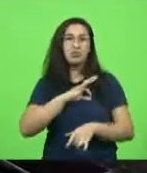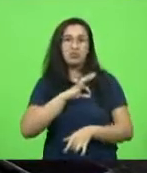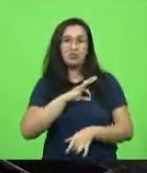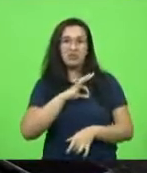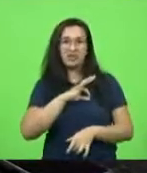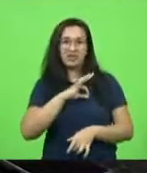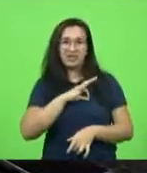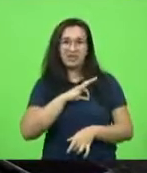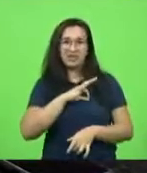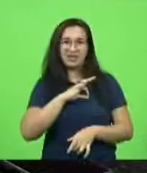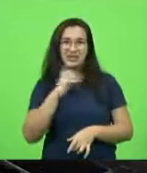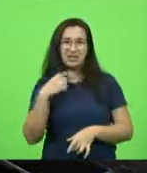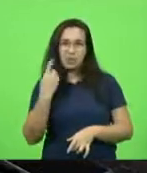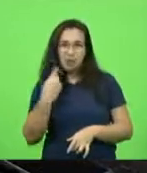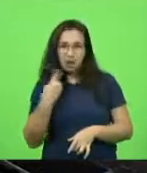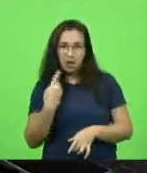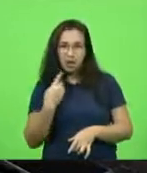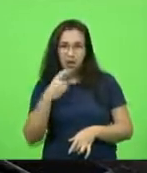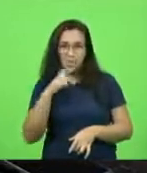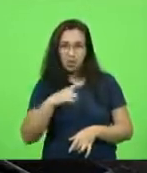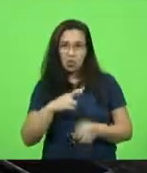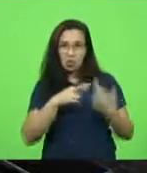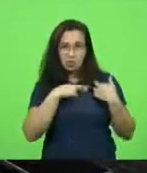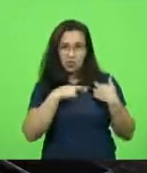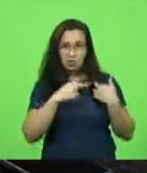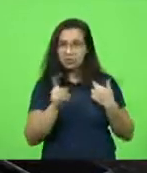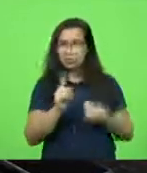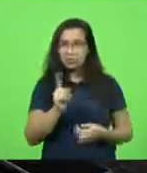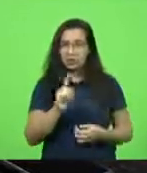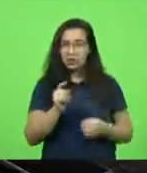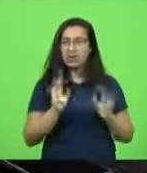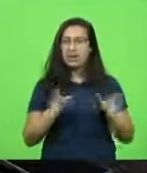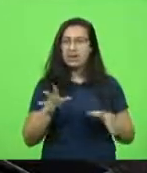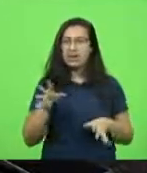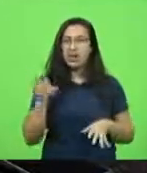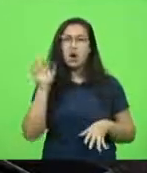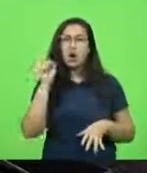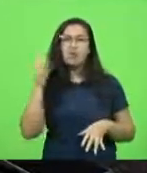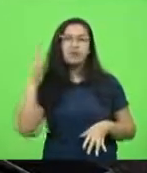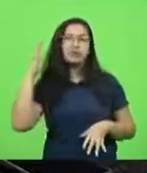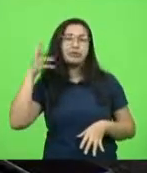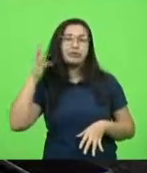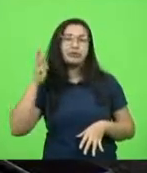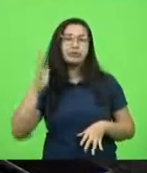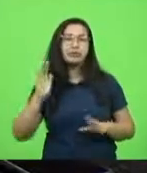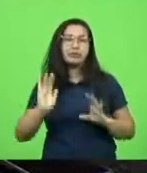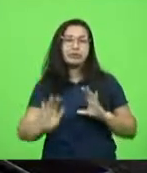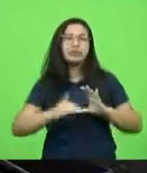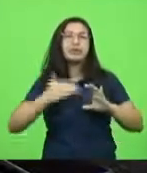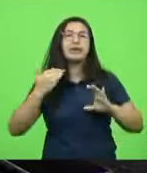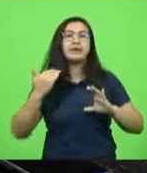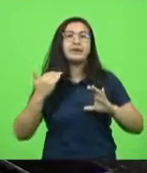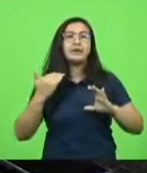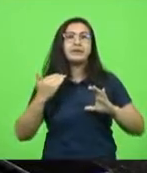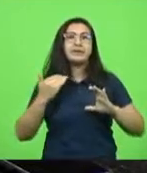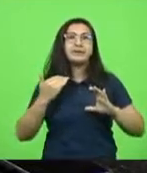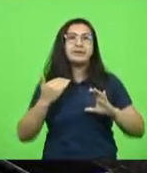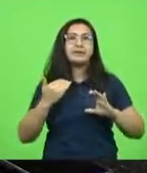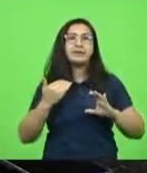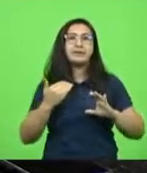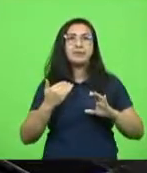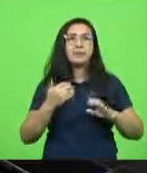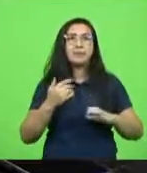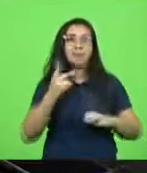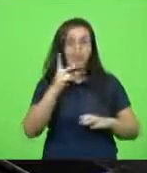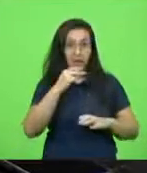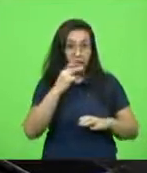uma das suas atribuições Eu já ouvi discursos vai falar nós recebemos é deputado